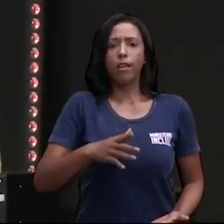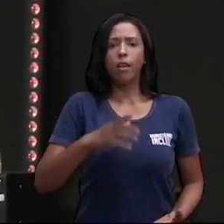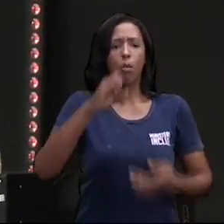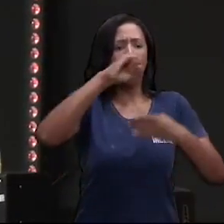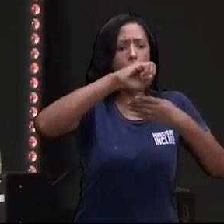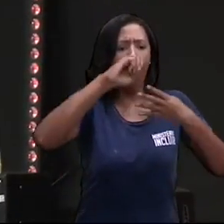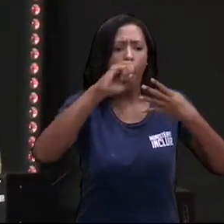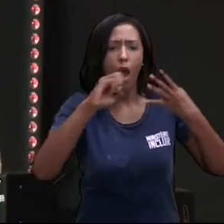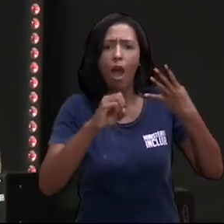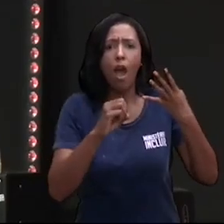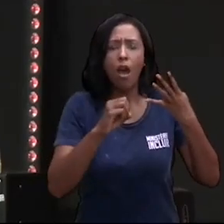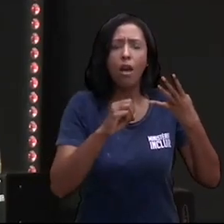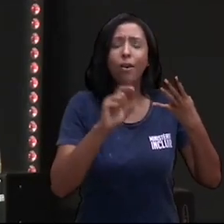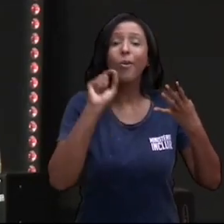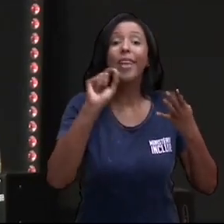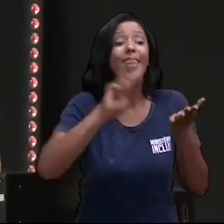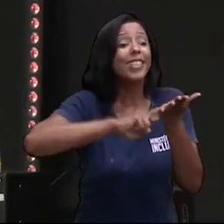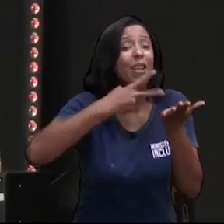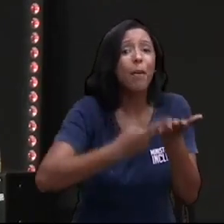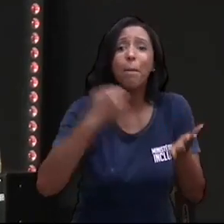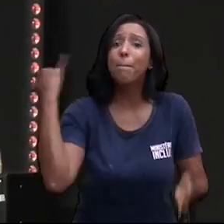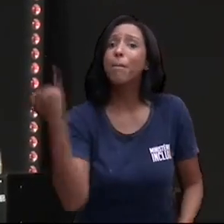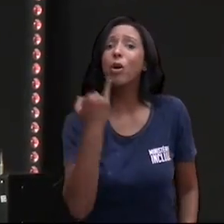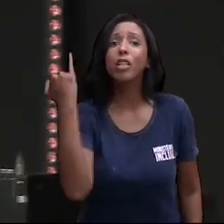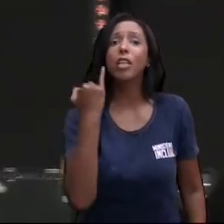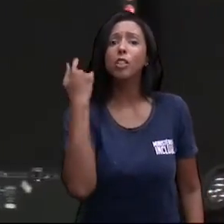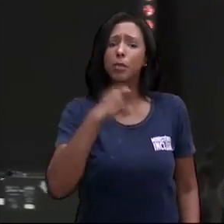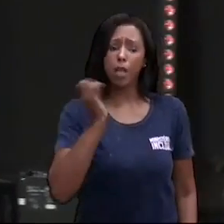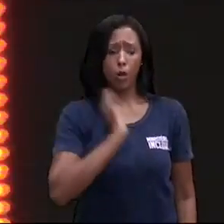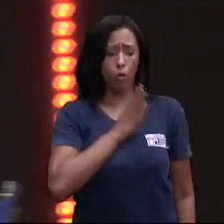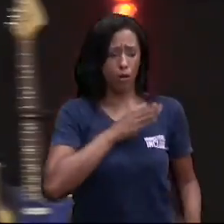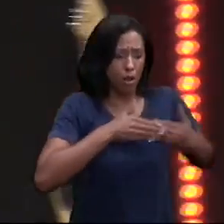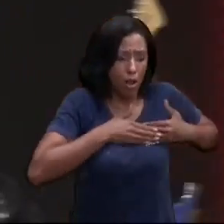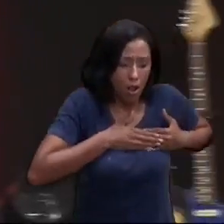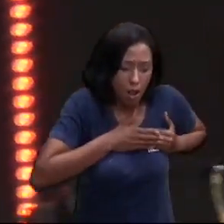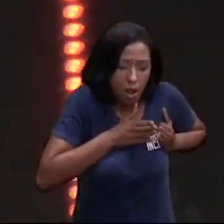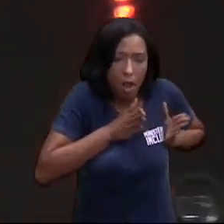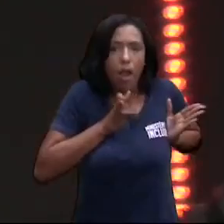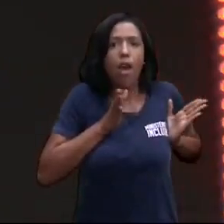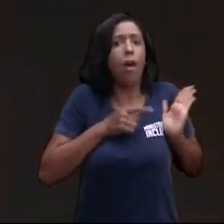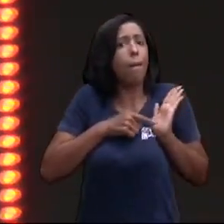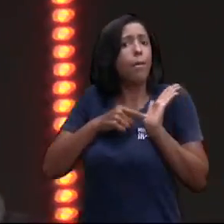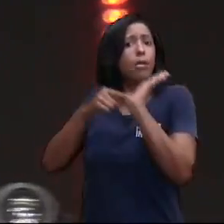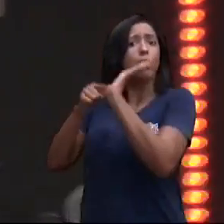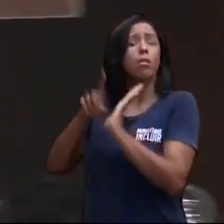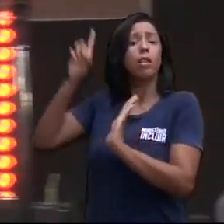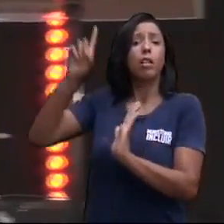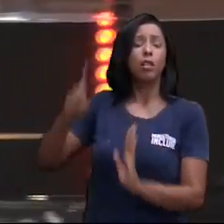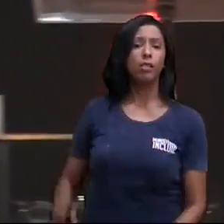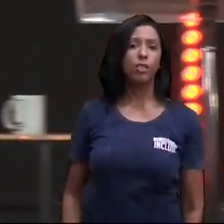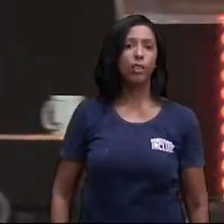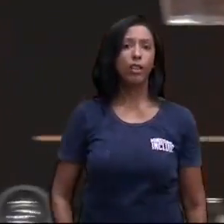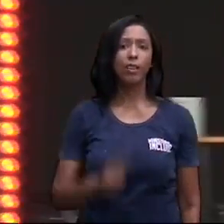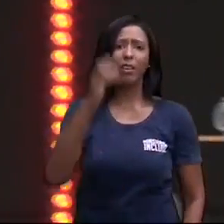e é Abre o coração e para cantar para Deus o que você